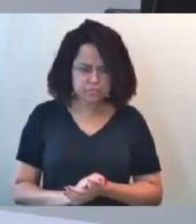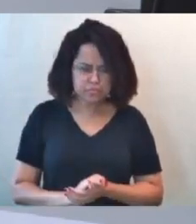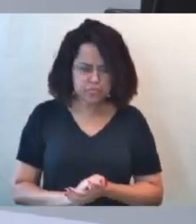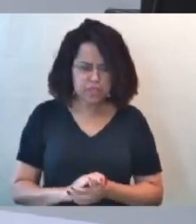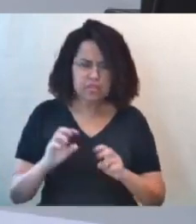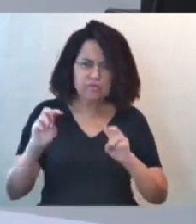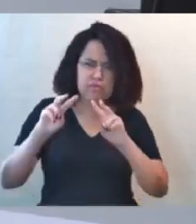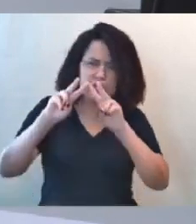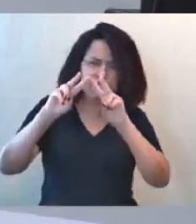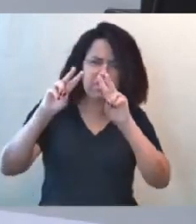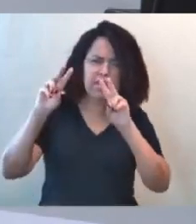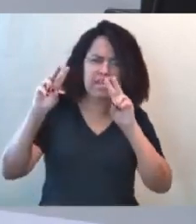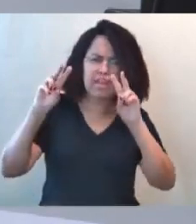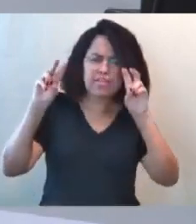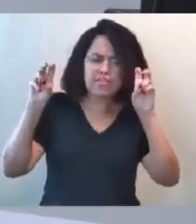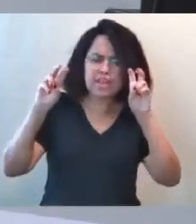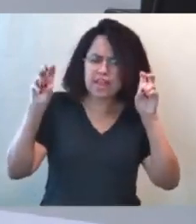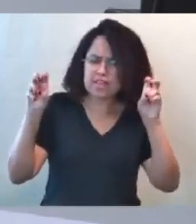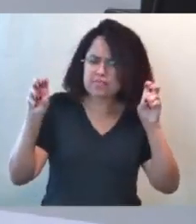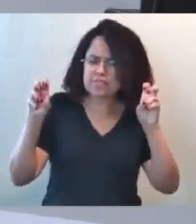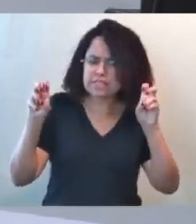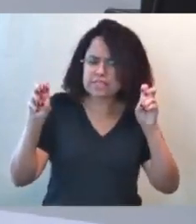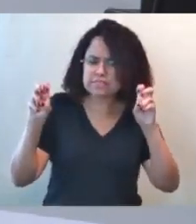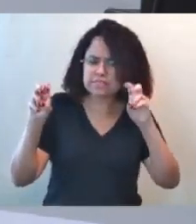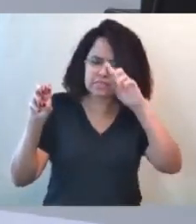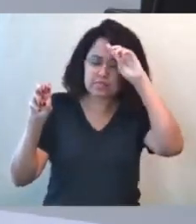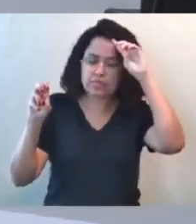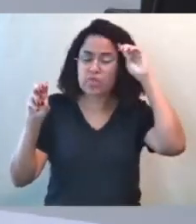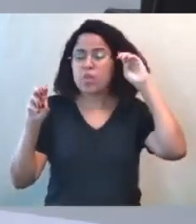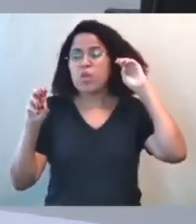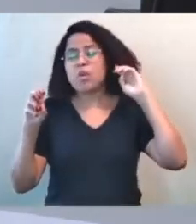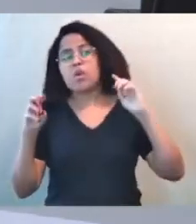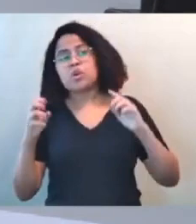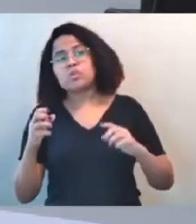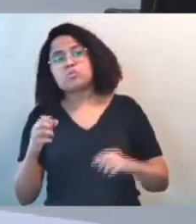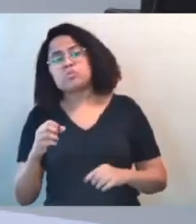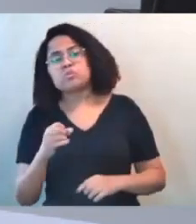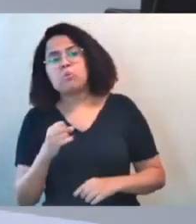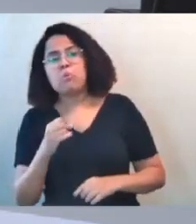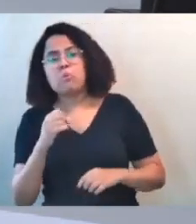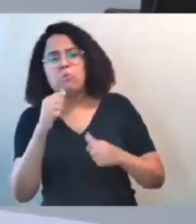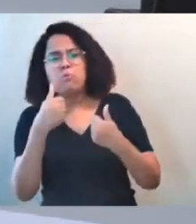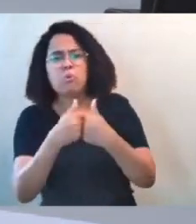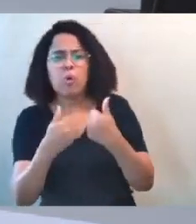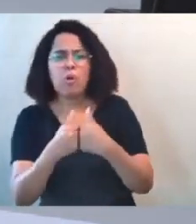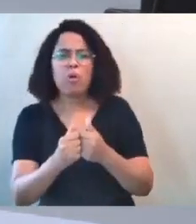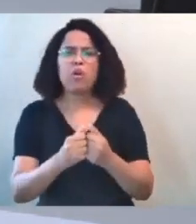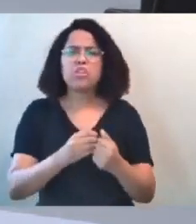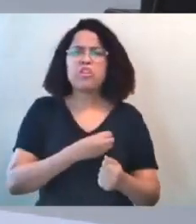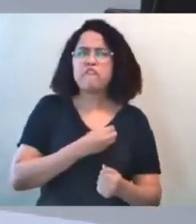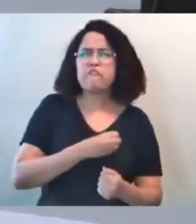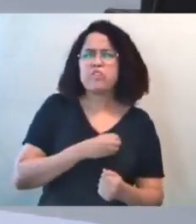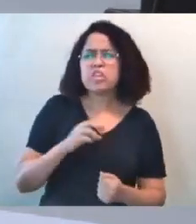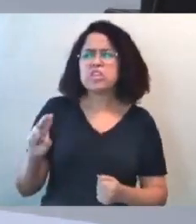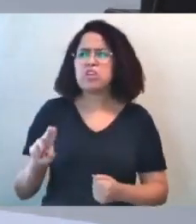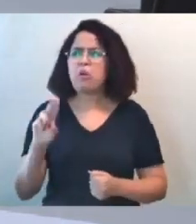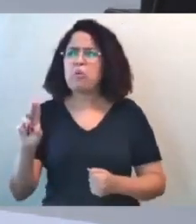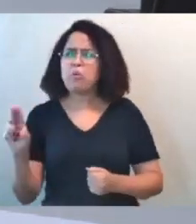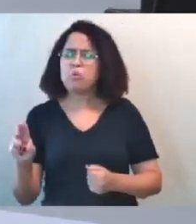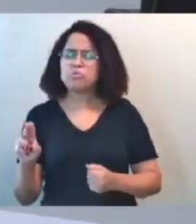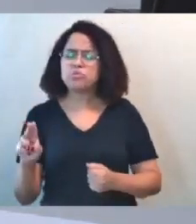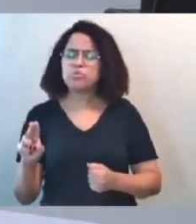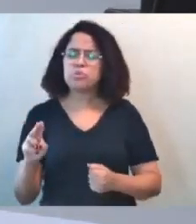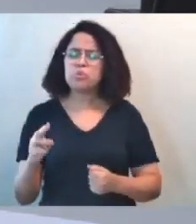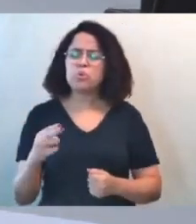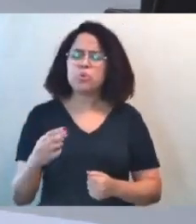aspas, e considerando que o nosso ônibus ele tem vida útil de 12 anos, mas o nosso contrato só tem mais